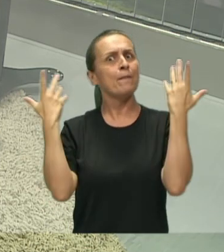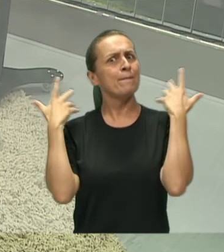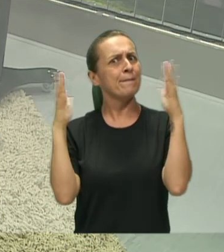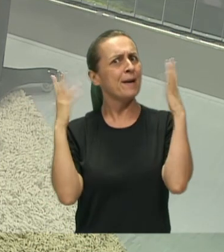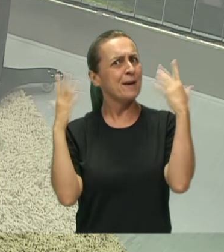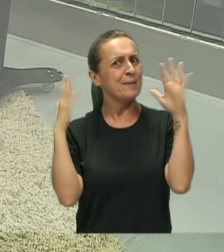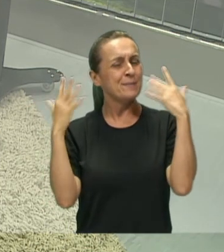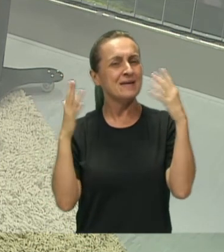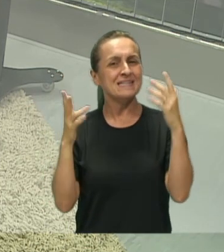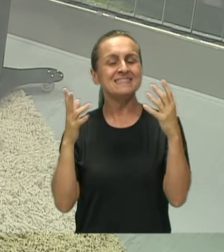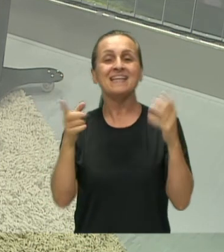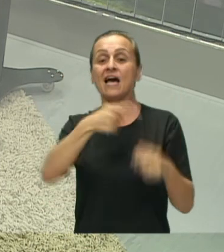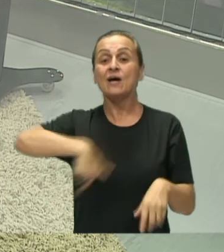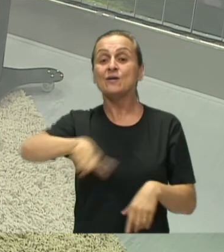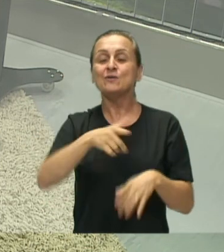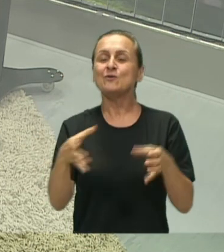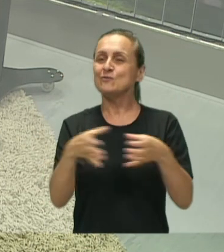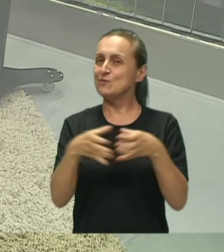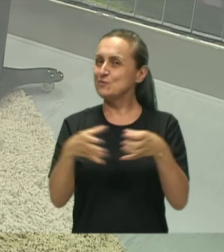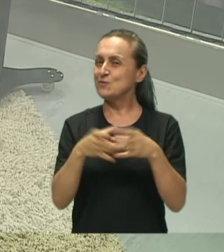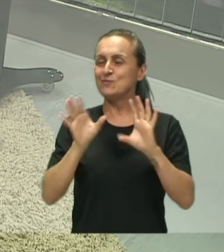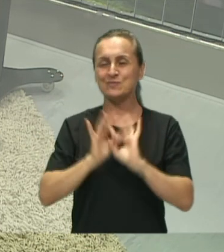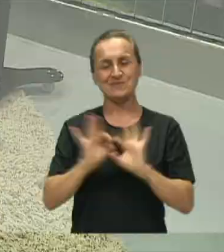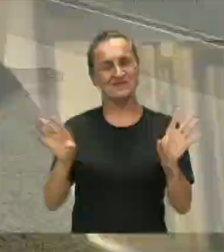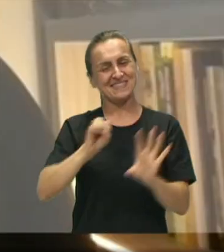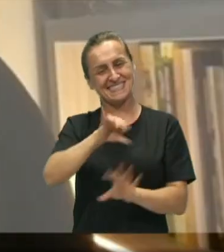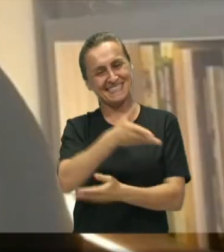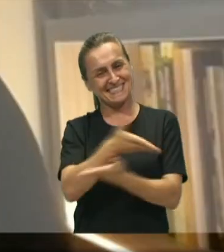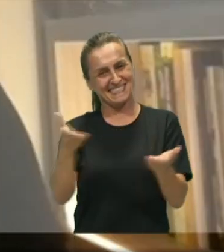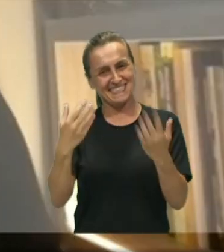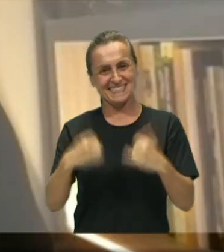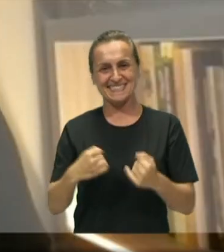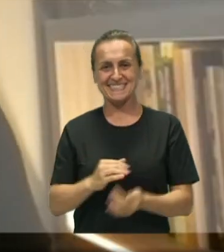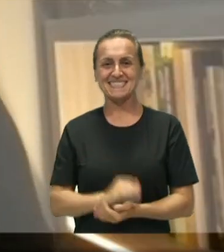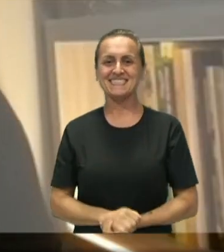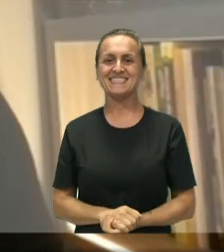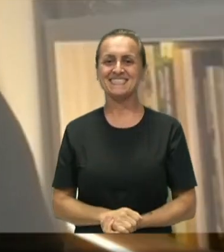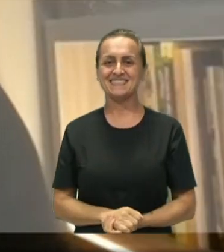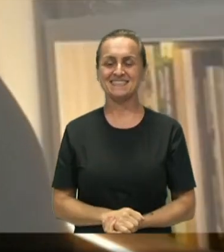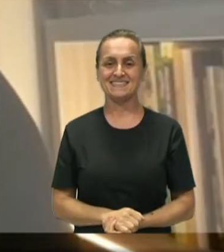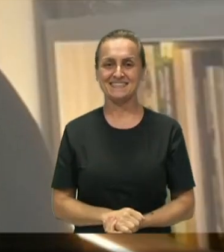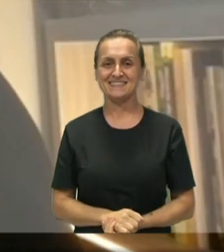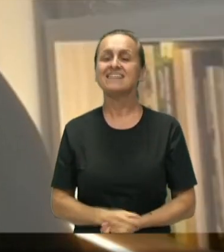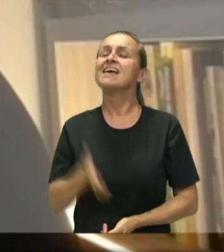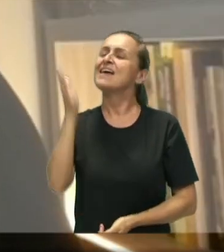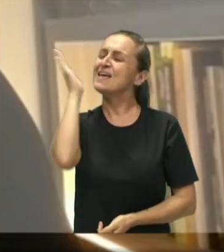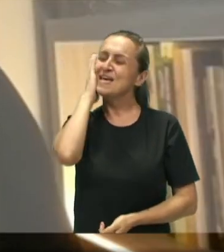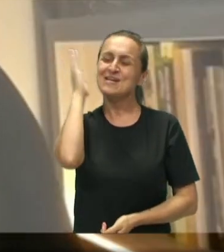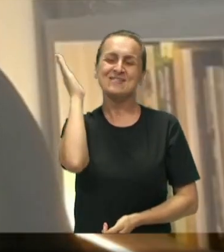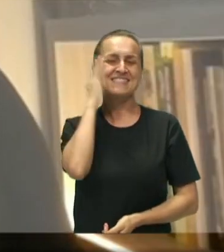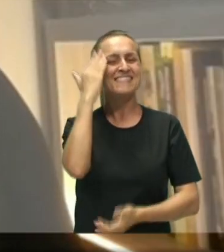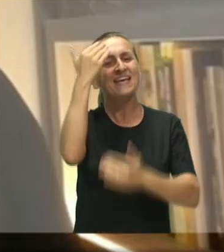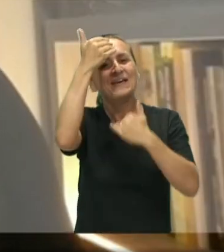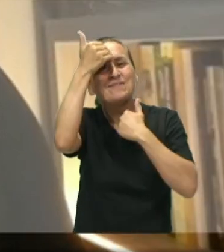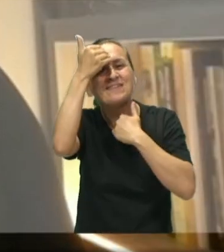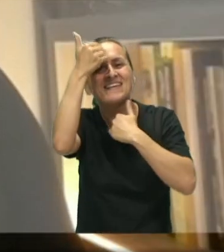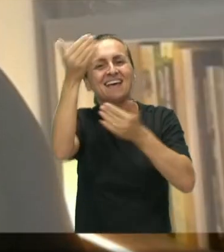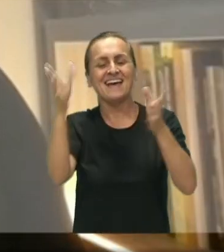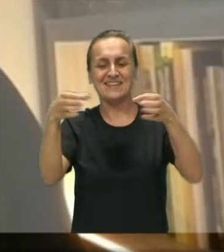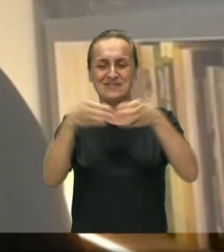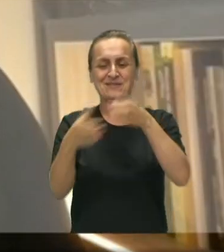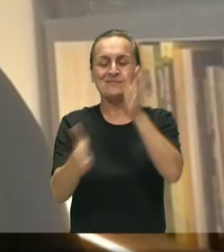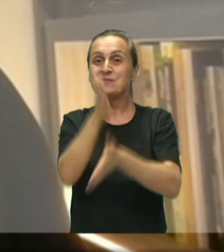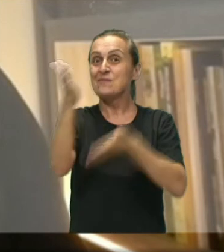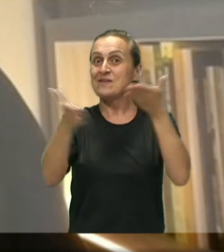parabenizar e dizer que toda a nossa equipe está à disposição também se você disse Margaret querida obrigado essa equipe maravilhosa